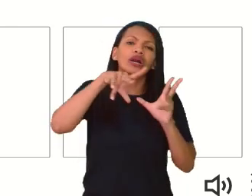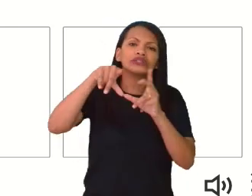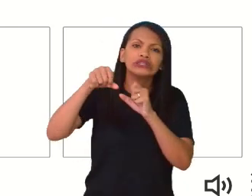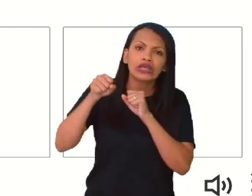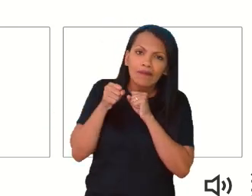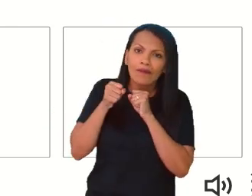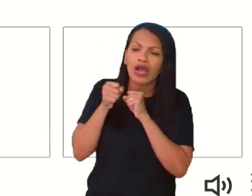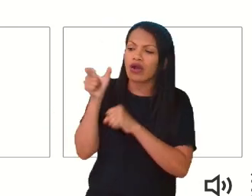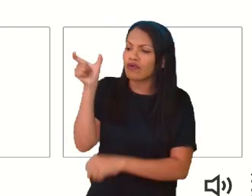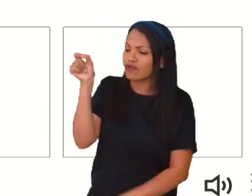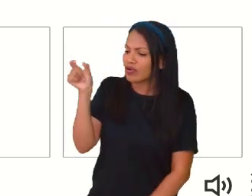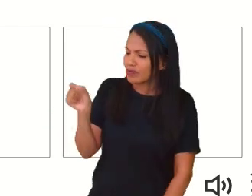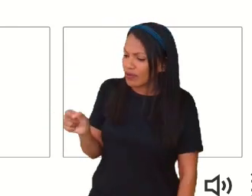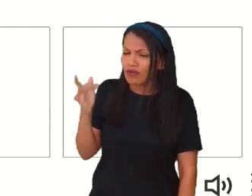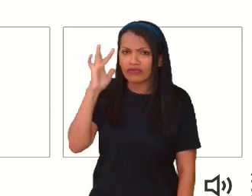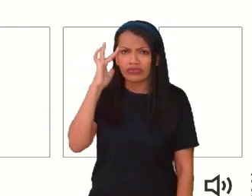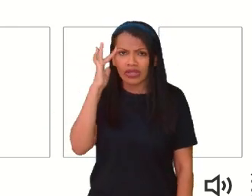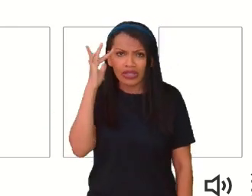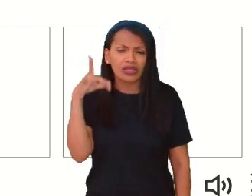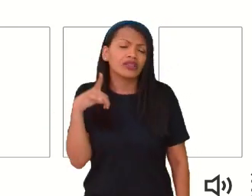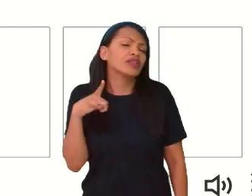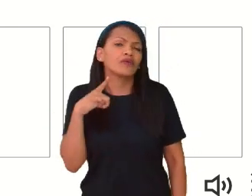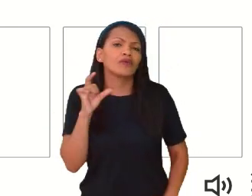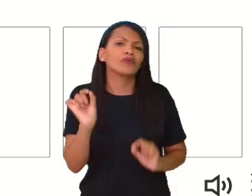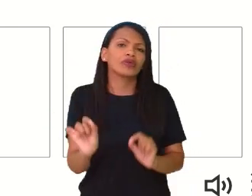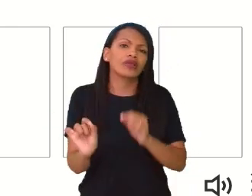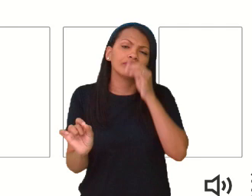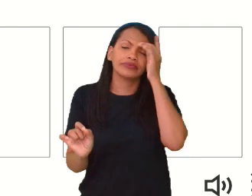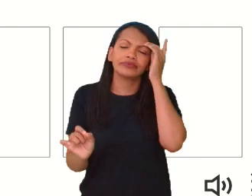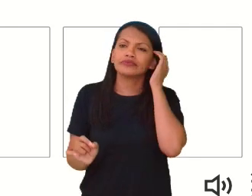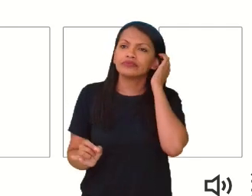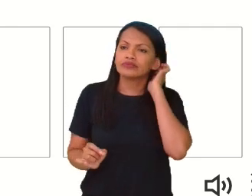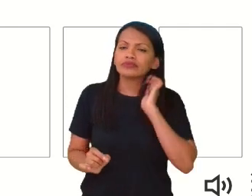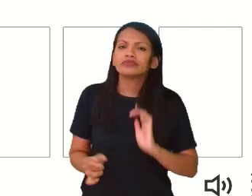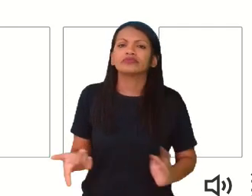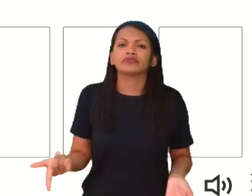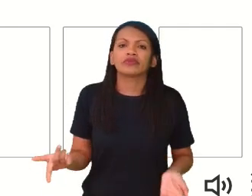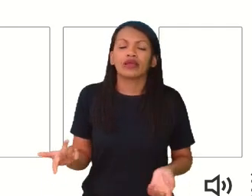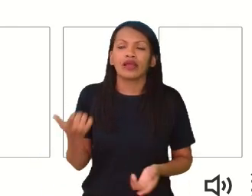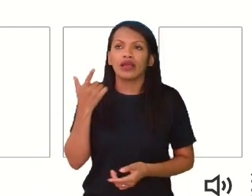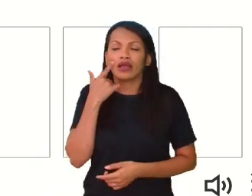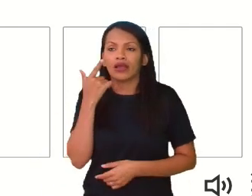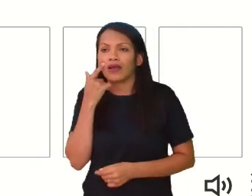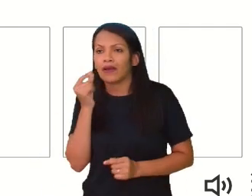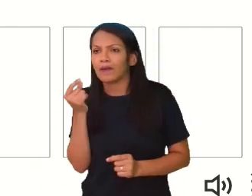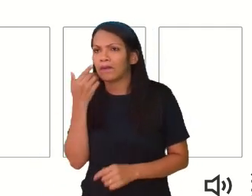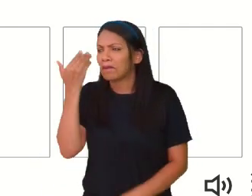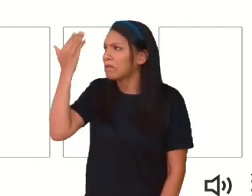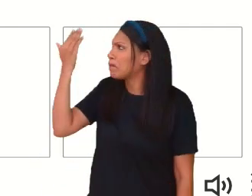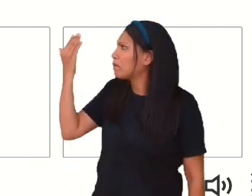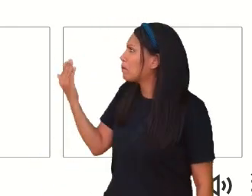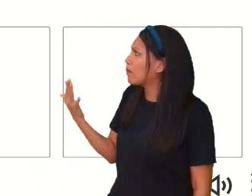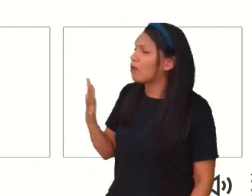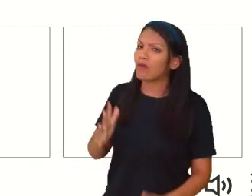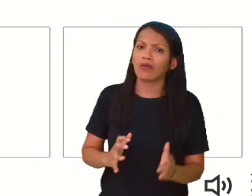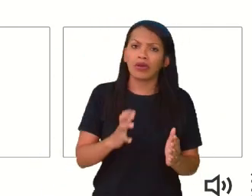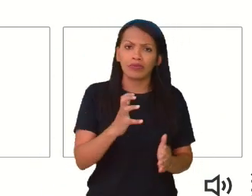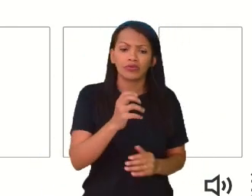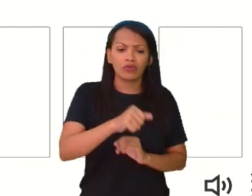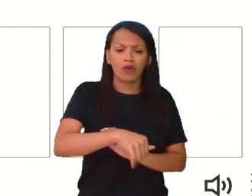aqui você acha que tem? Você acha que é a aranha, a borboleta, a formiga, o caracol, a lula